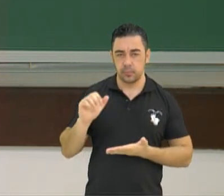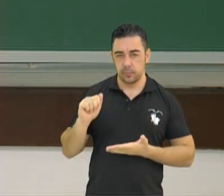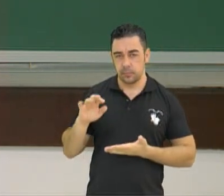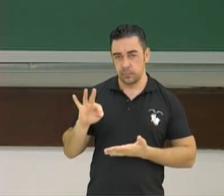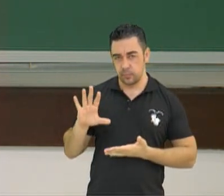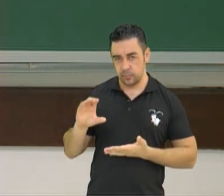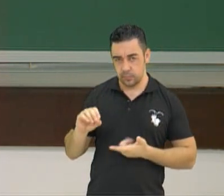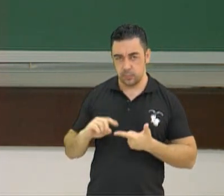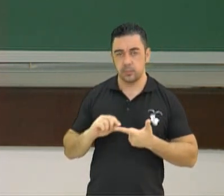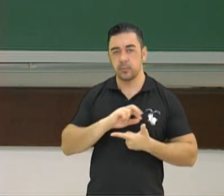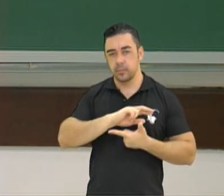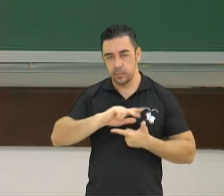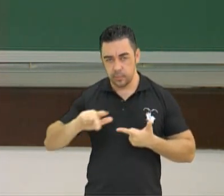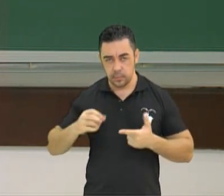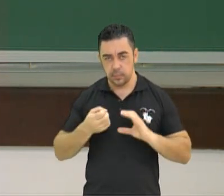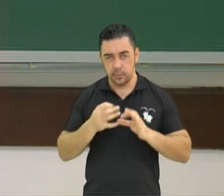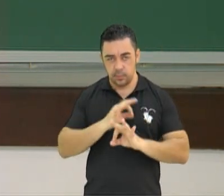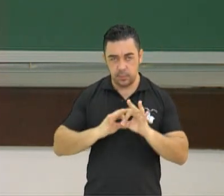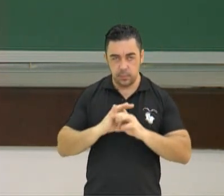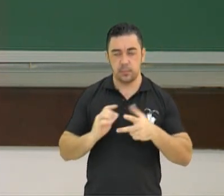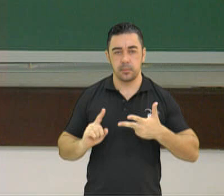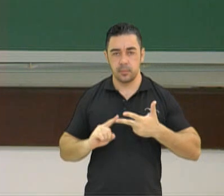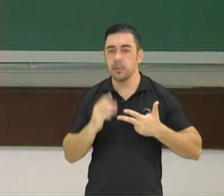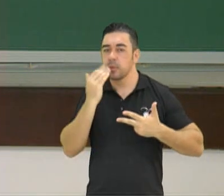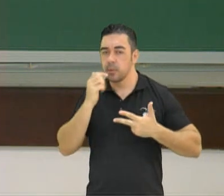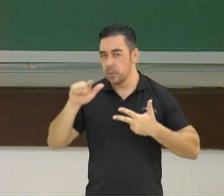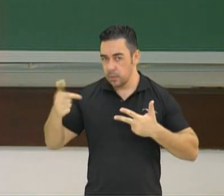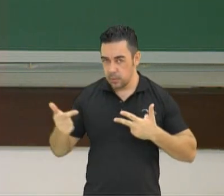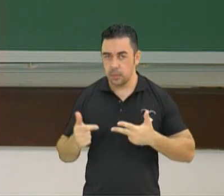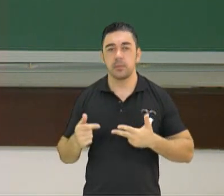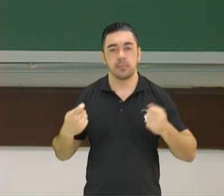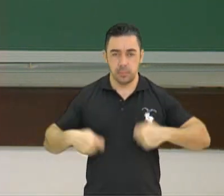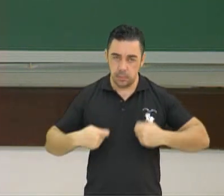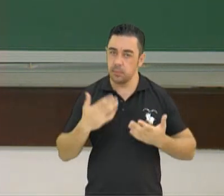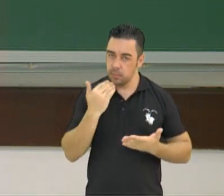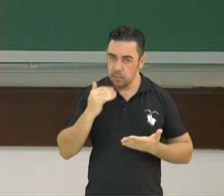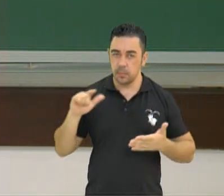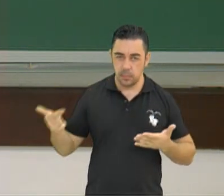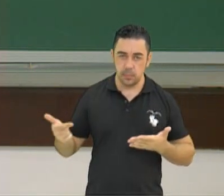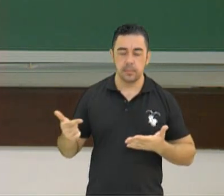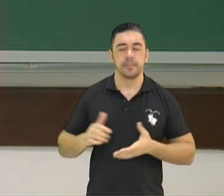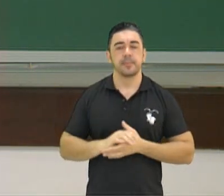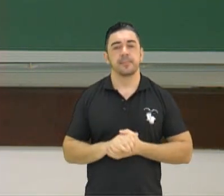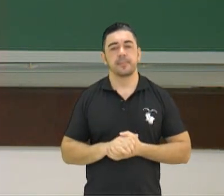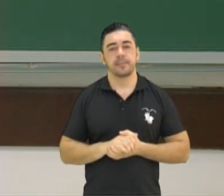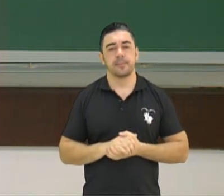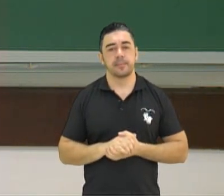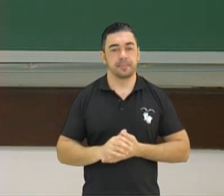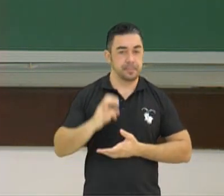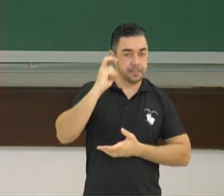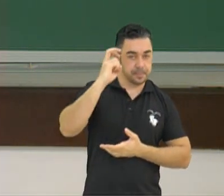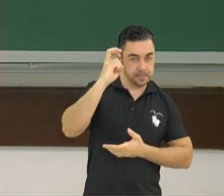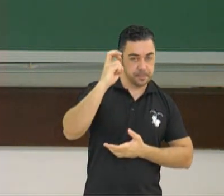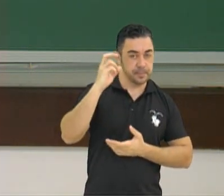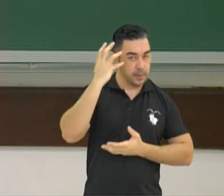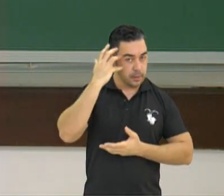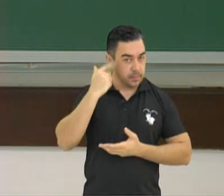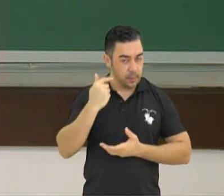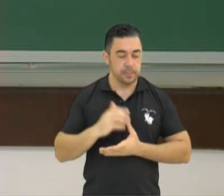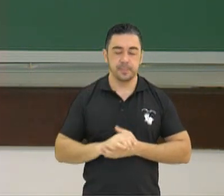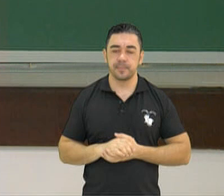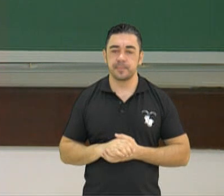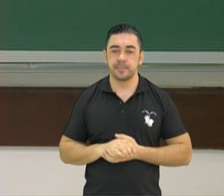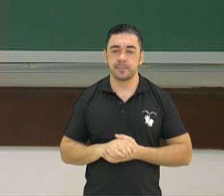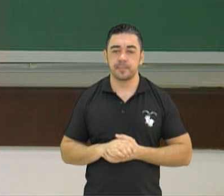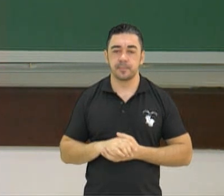eucarióticos, multicelulares e heterótrofos, ou seja, precisam se alimentar de um outro organismo, né? Então, tá aqui, reino animalia.